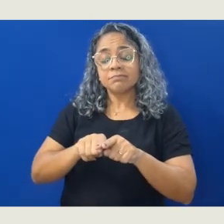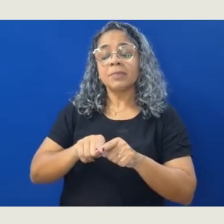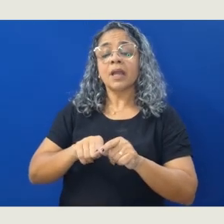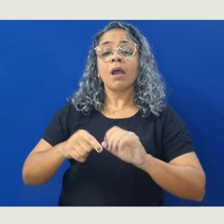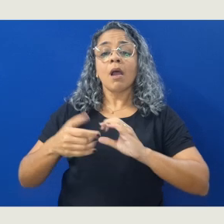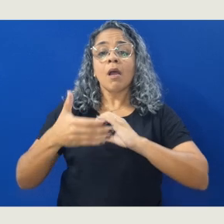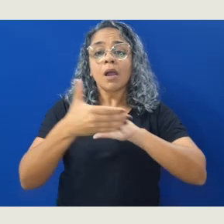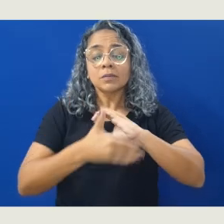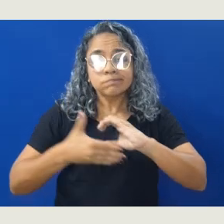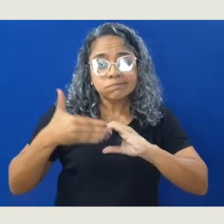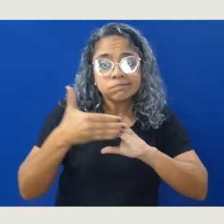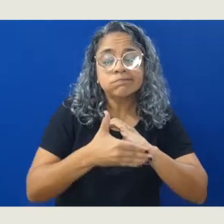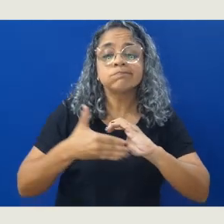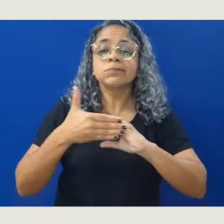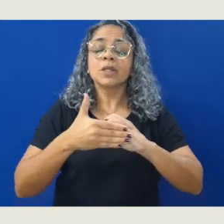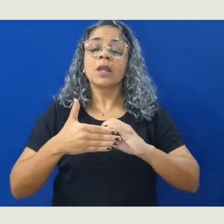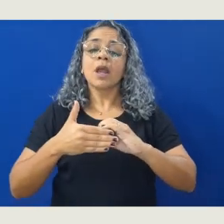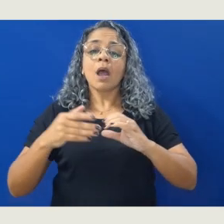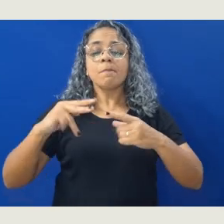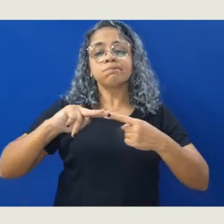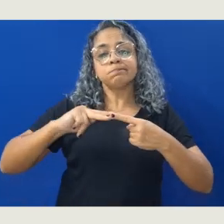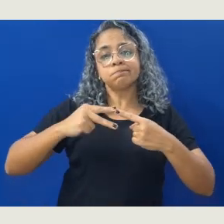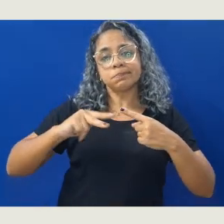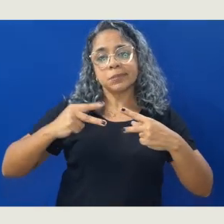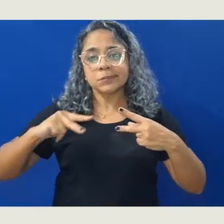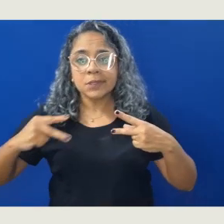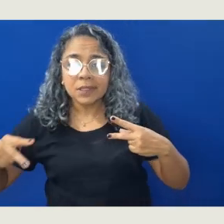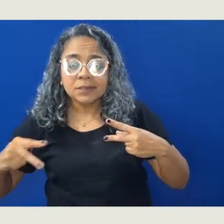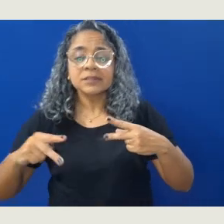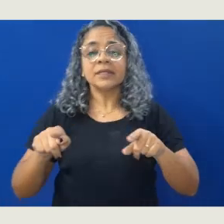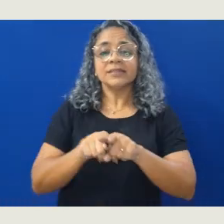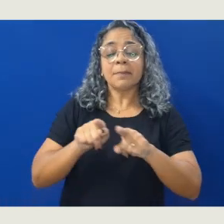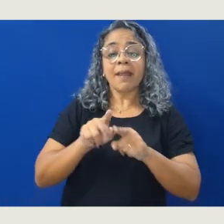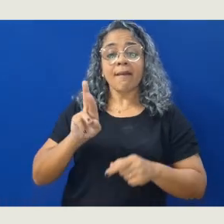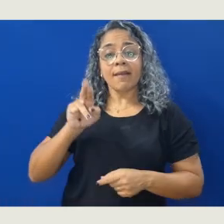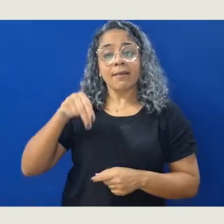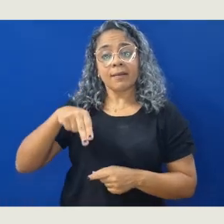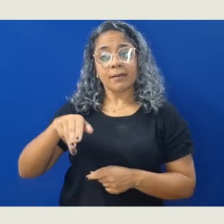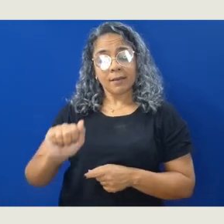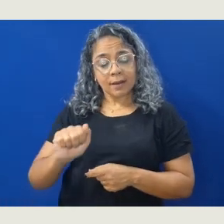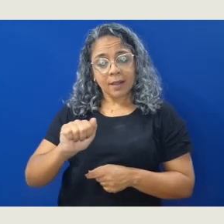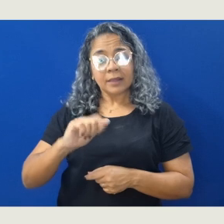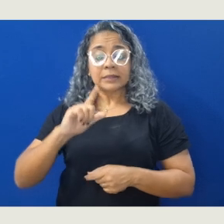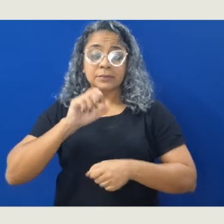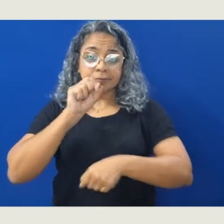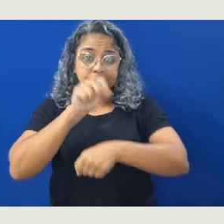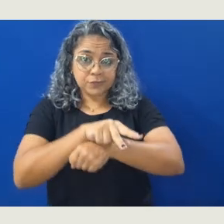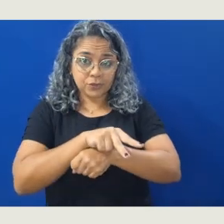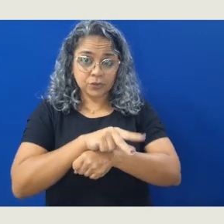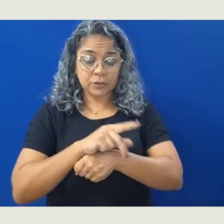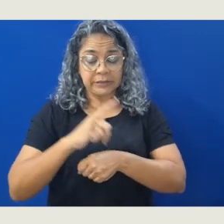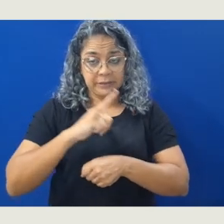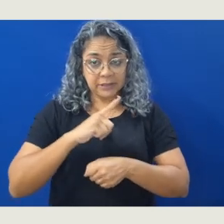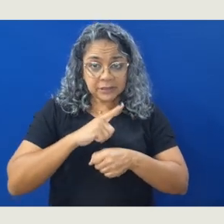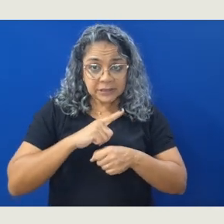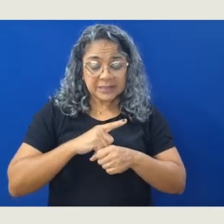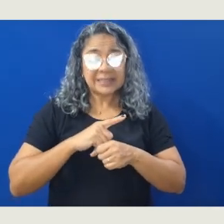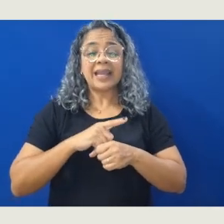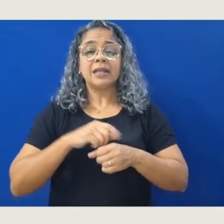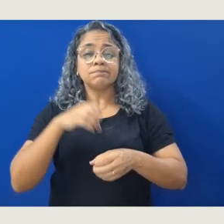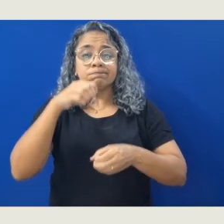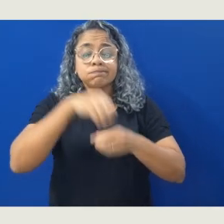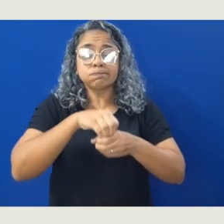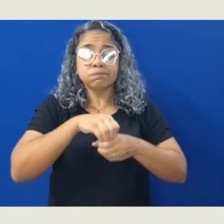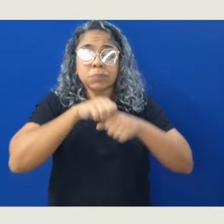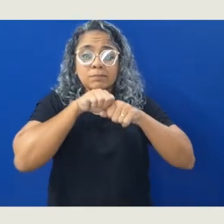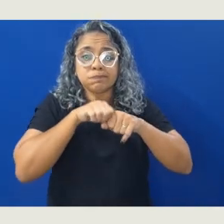reversa, a integrase e a protease, além do RNA viral, que contém as informações necessárias para a